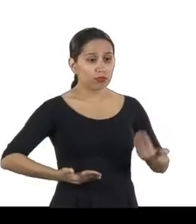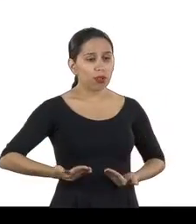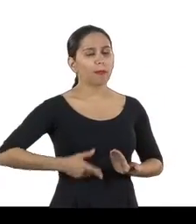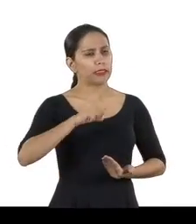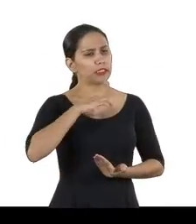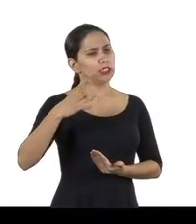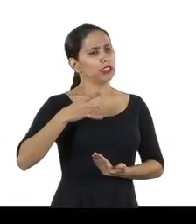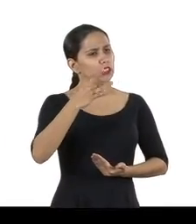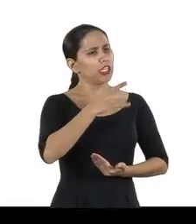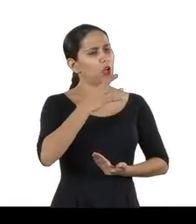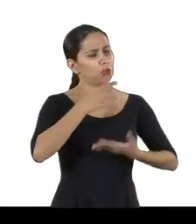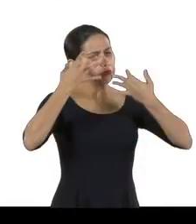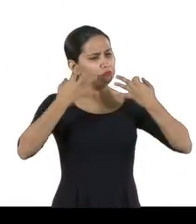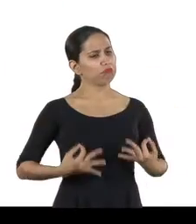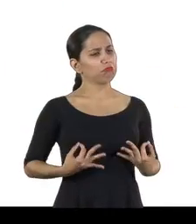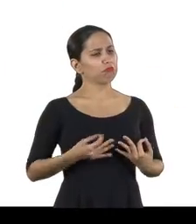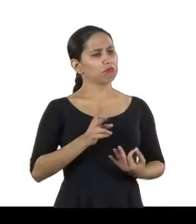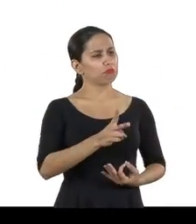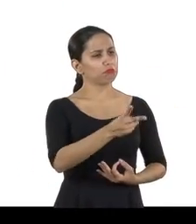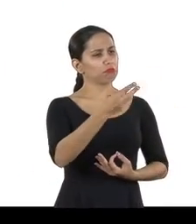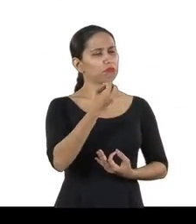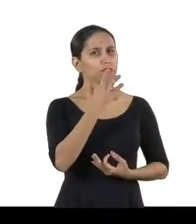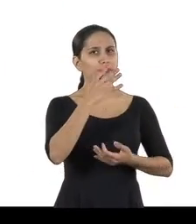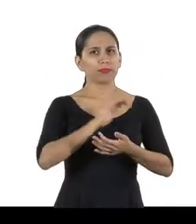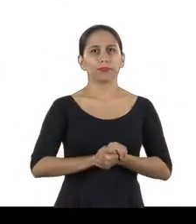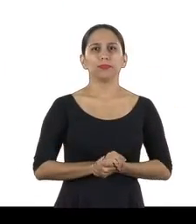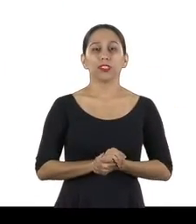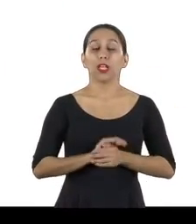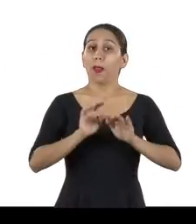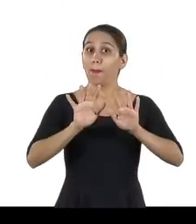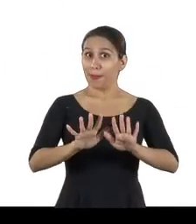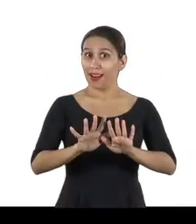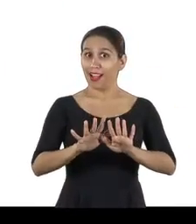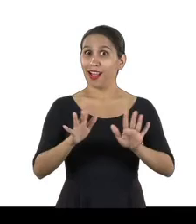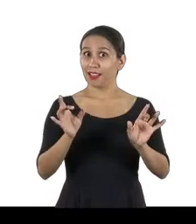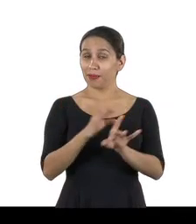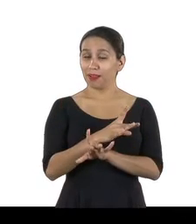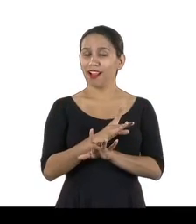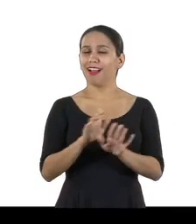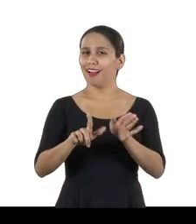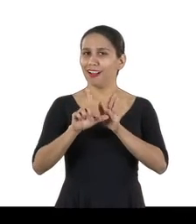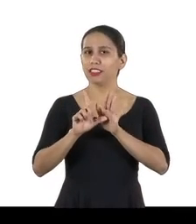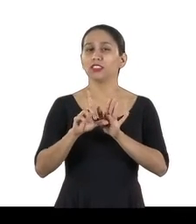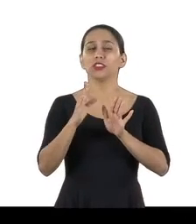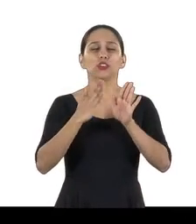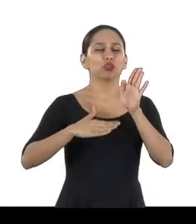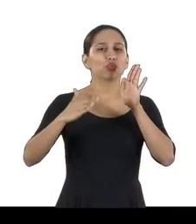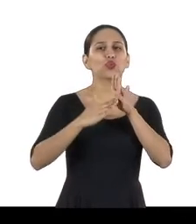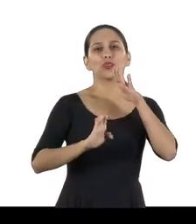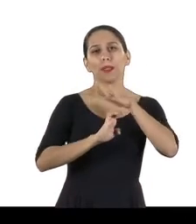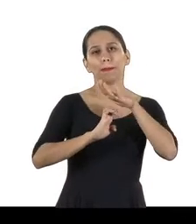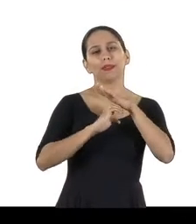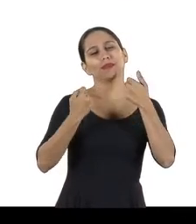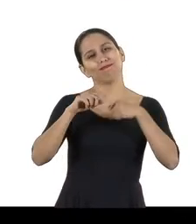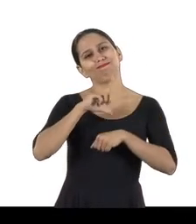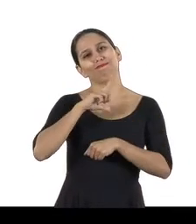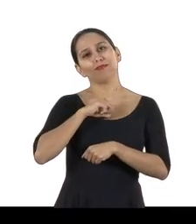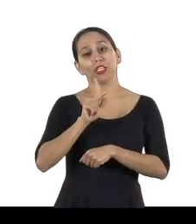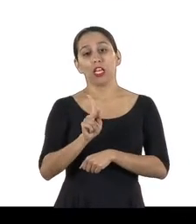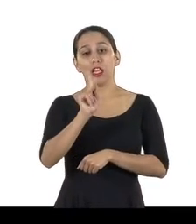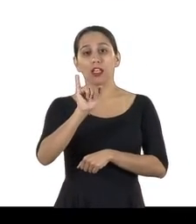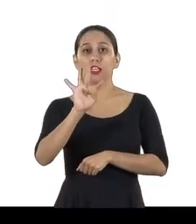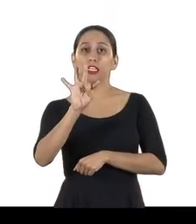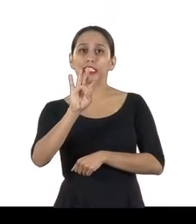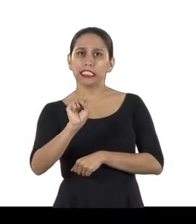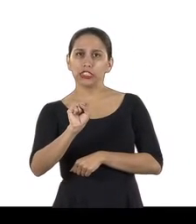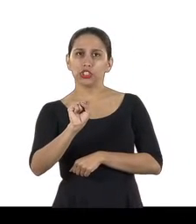sua saúde preservada. Para finalizar, uma informação importante. Toda empresa deve contar com um kit de primeiros socorros. Os materiais